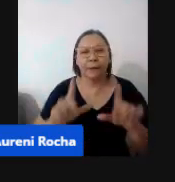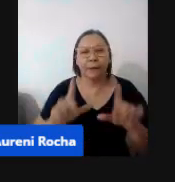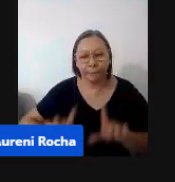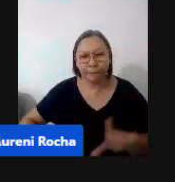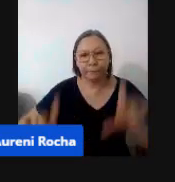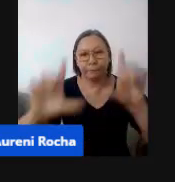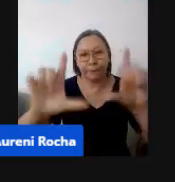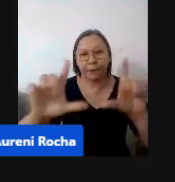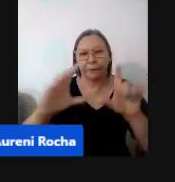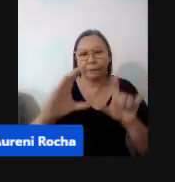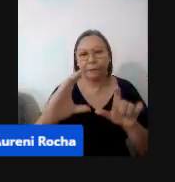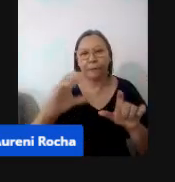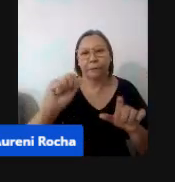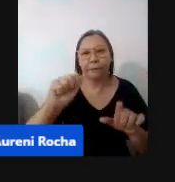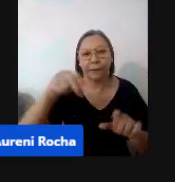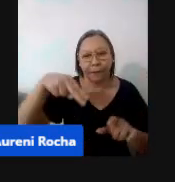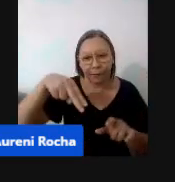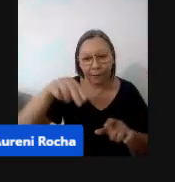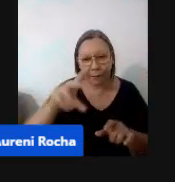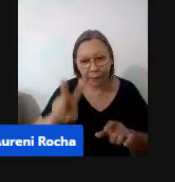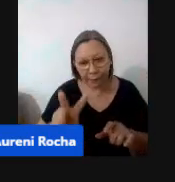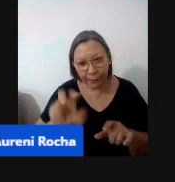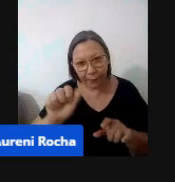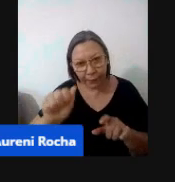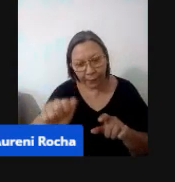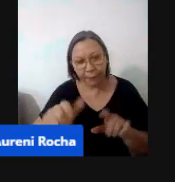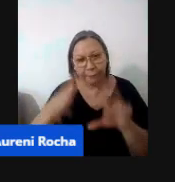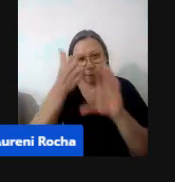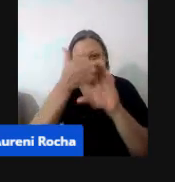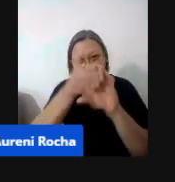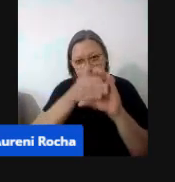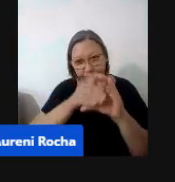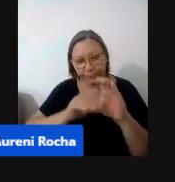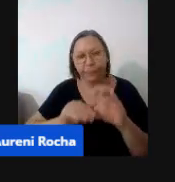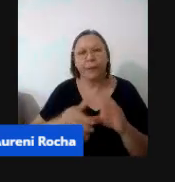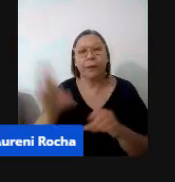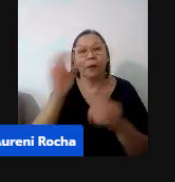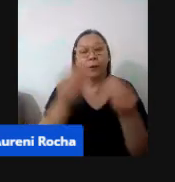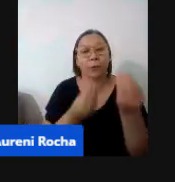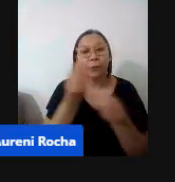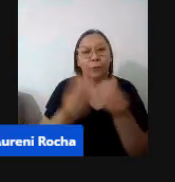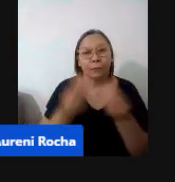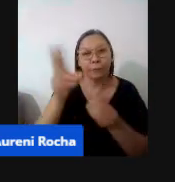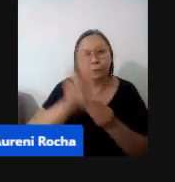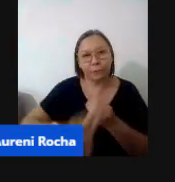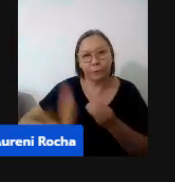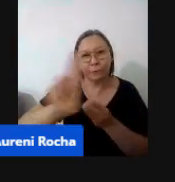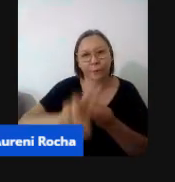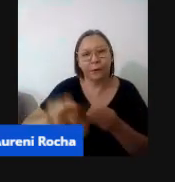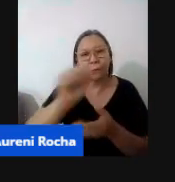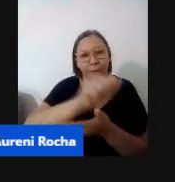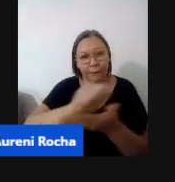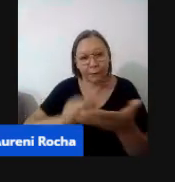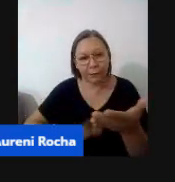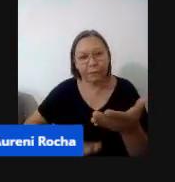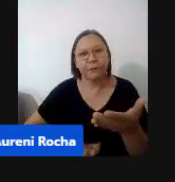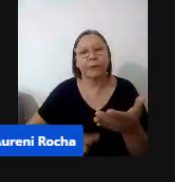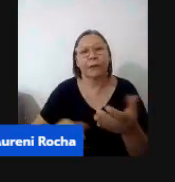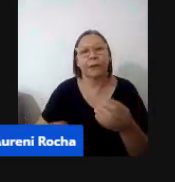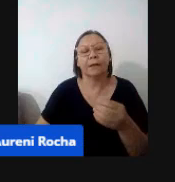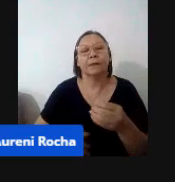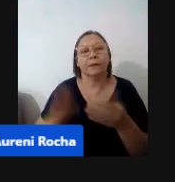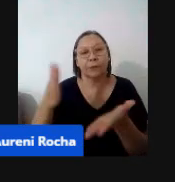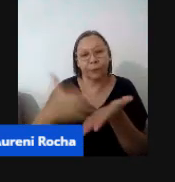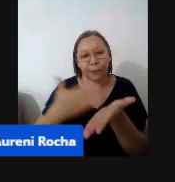como utilizá-la em algumas das nossas atividades do Caderno Base 3. Gratidão novamente à